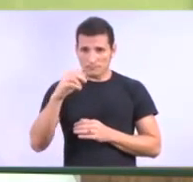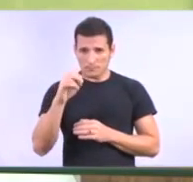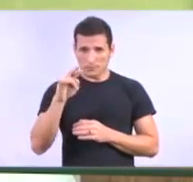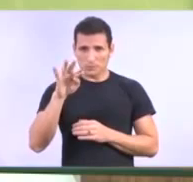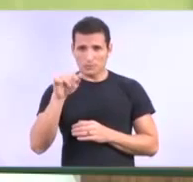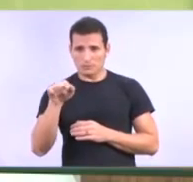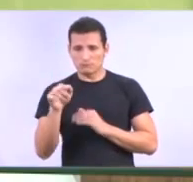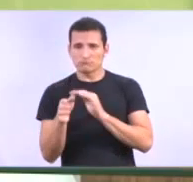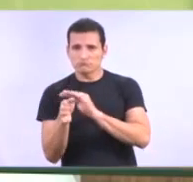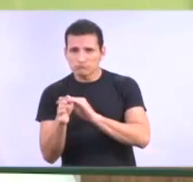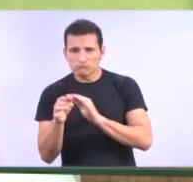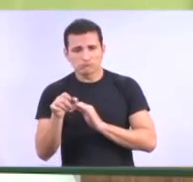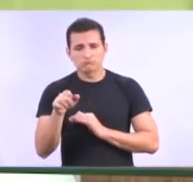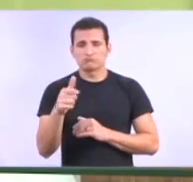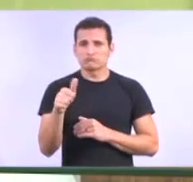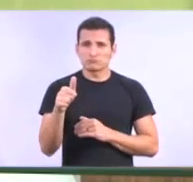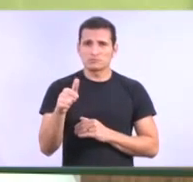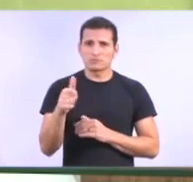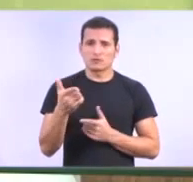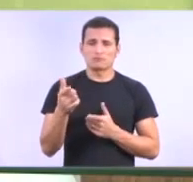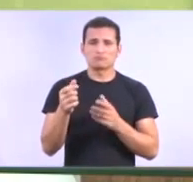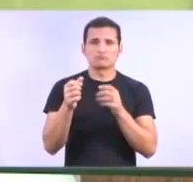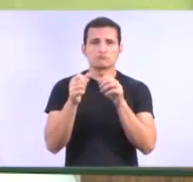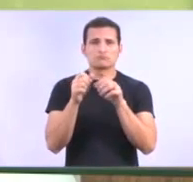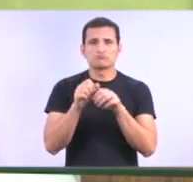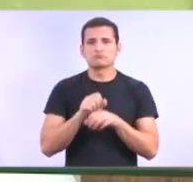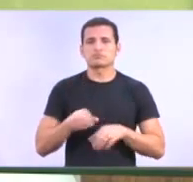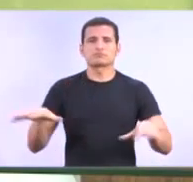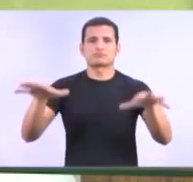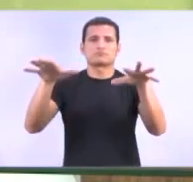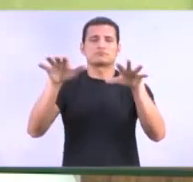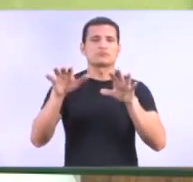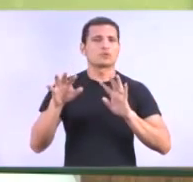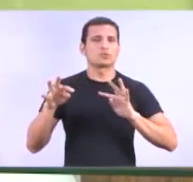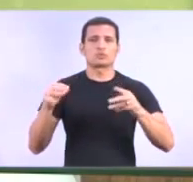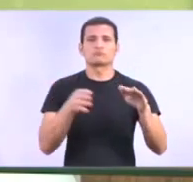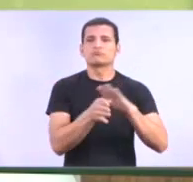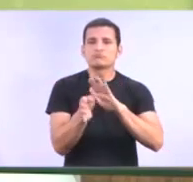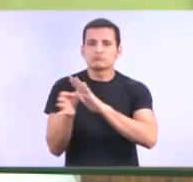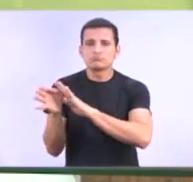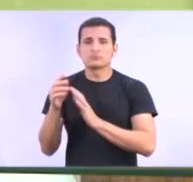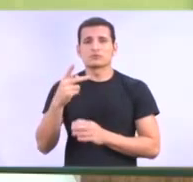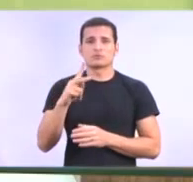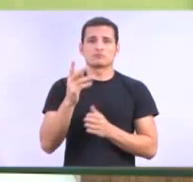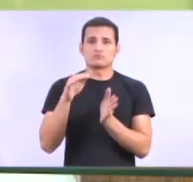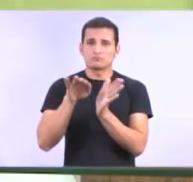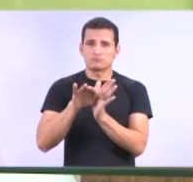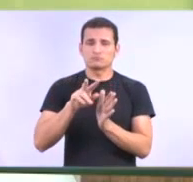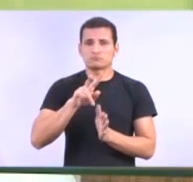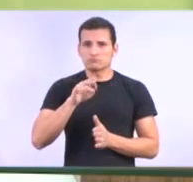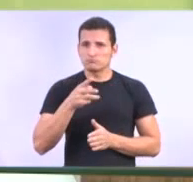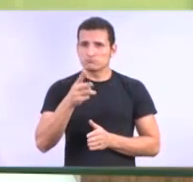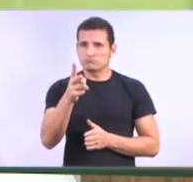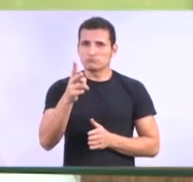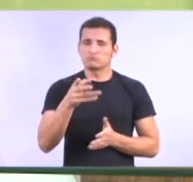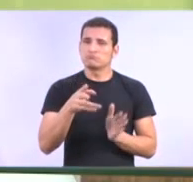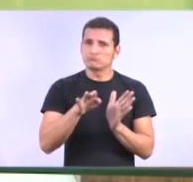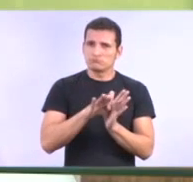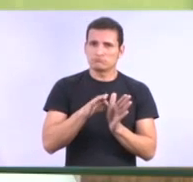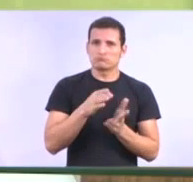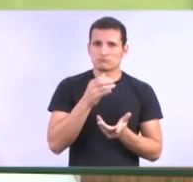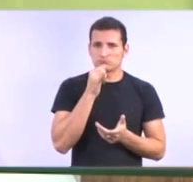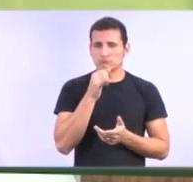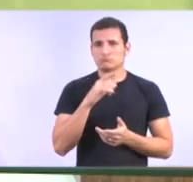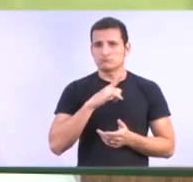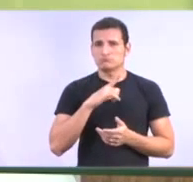tiver na tabela dele, ele manda para todo mundo, para todas as portas. Então, a sua mensagem vai sempre chegar caso, né, tenha um computador com